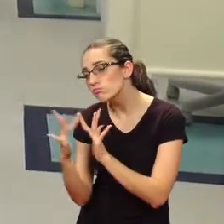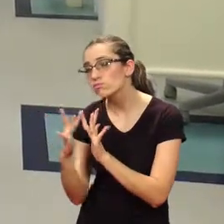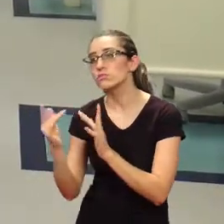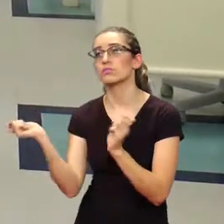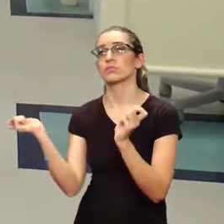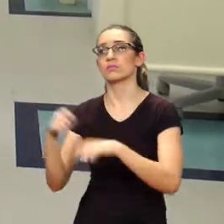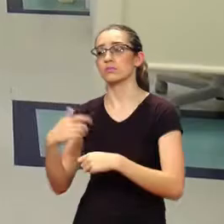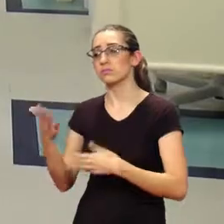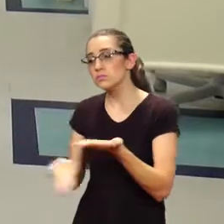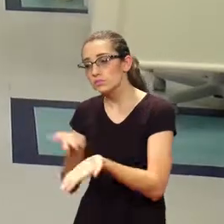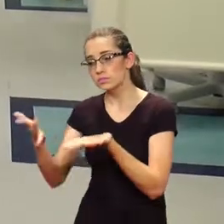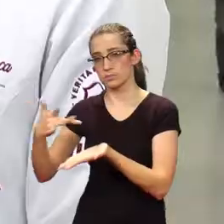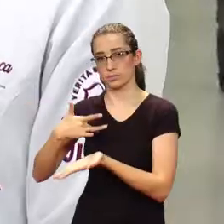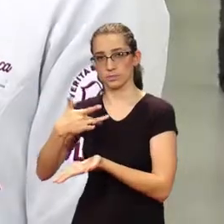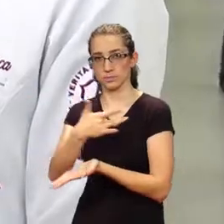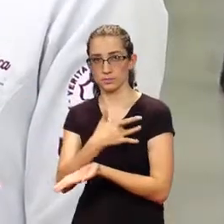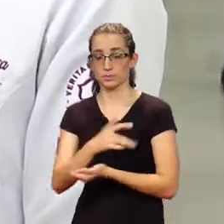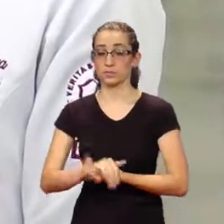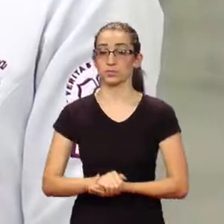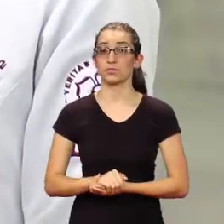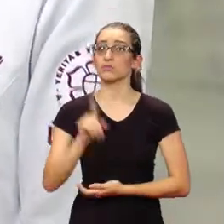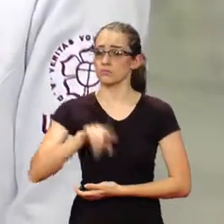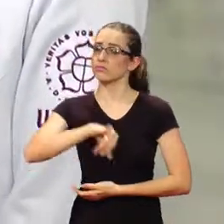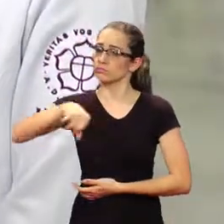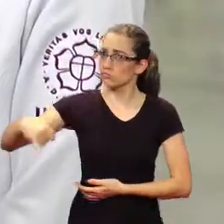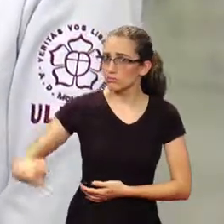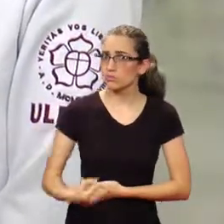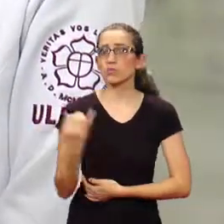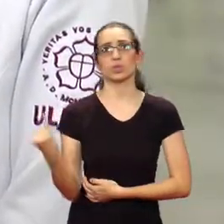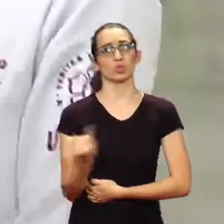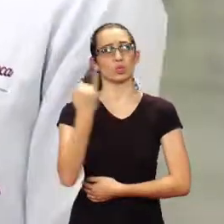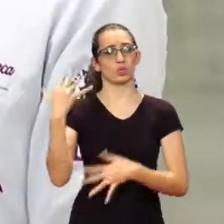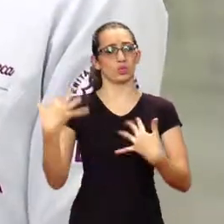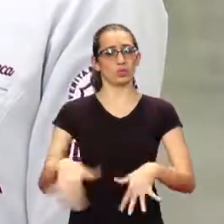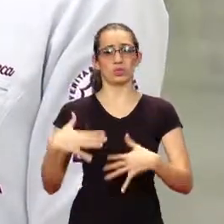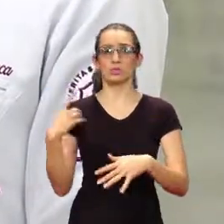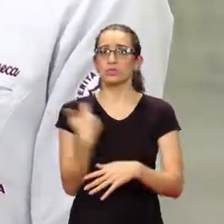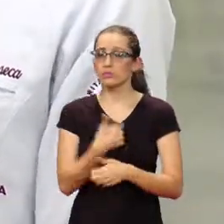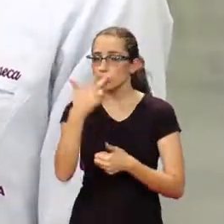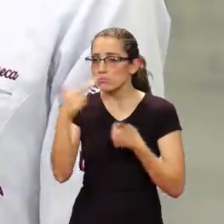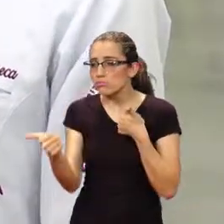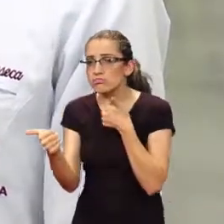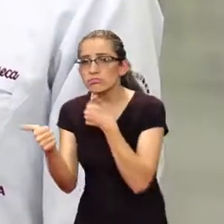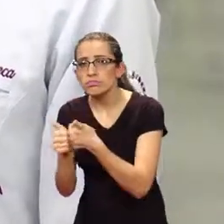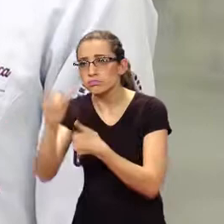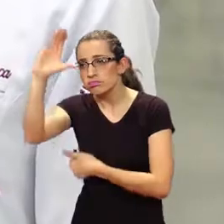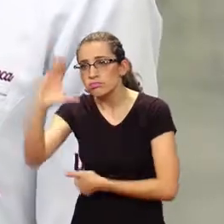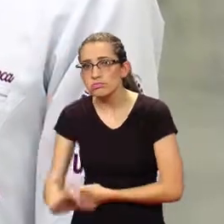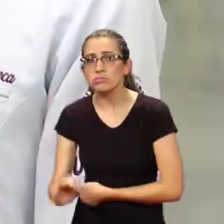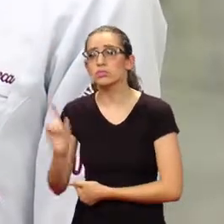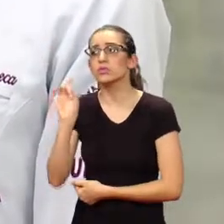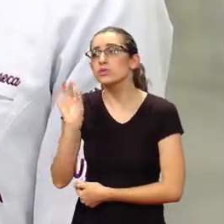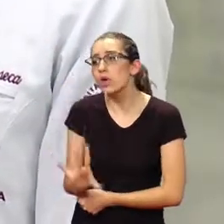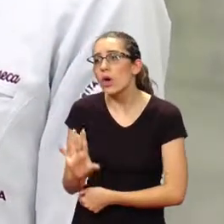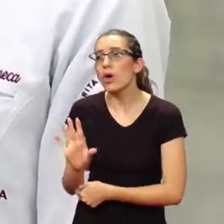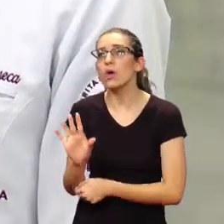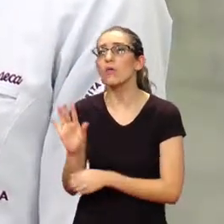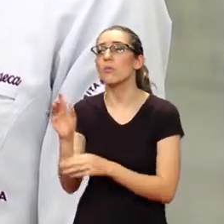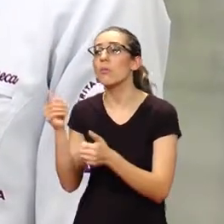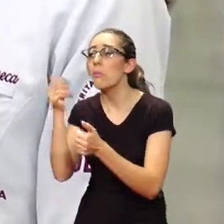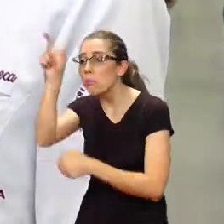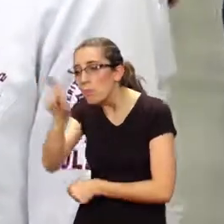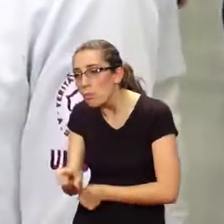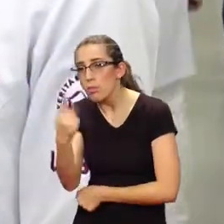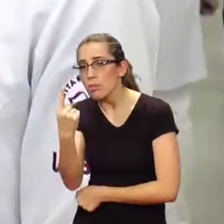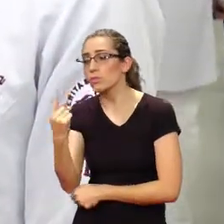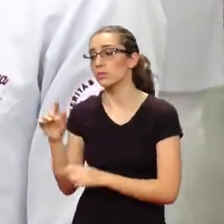paciente e tratar sua saúde. Sem dúvida é uma oportunidade única, uma oportunidade muito importante. A gente tem de se aproximar não só do paciente,